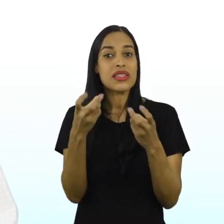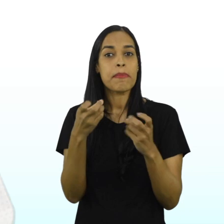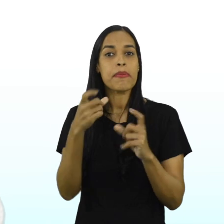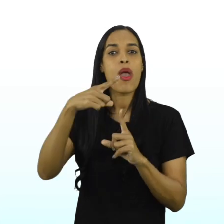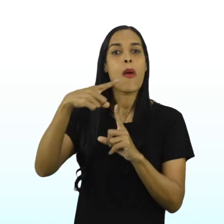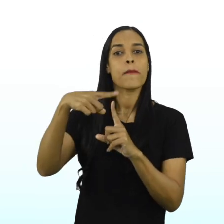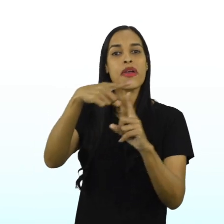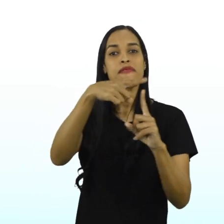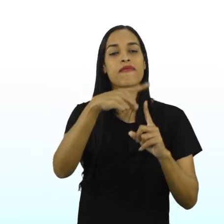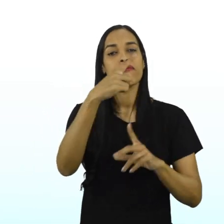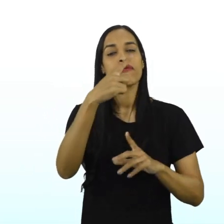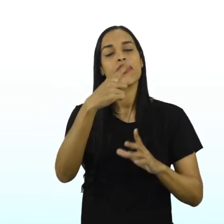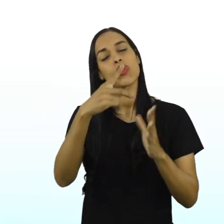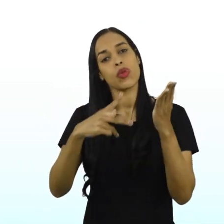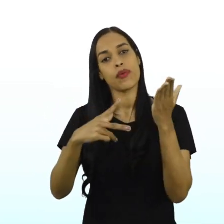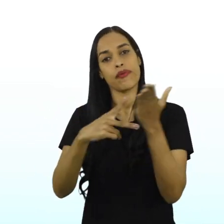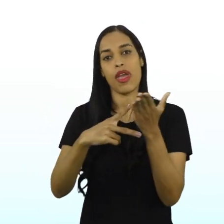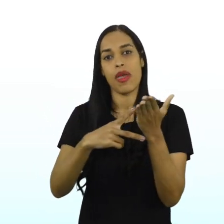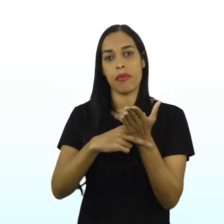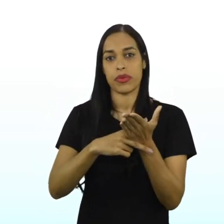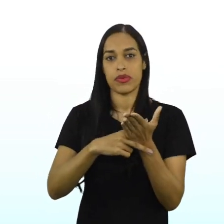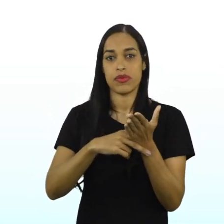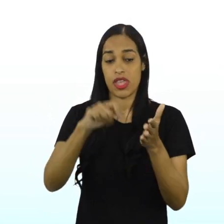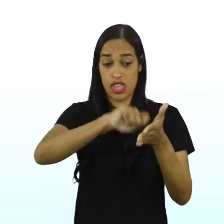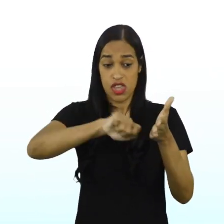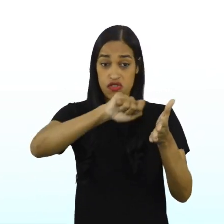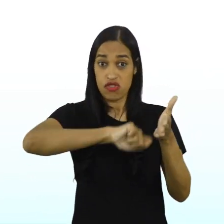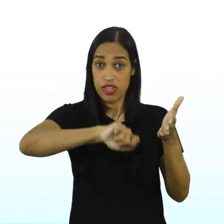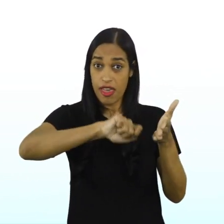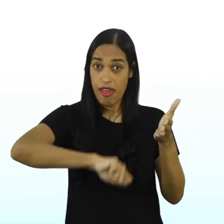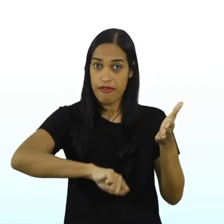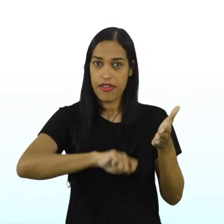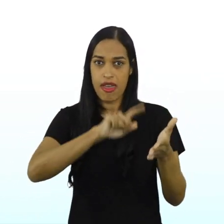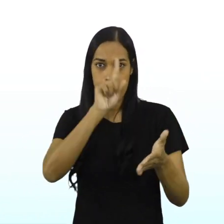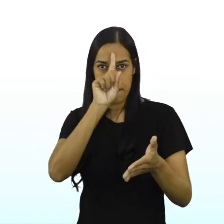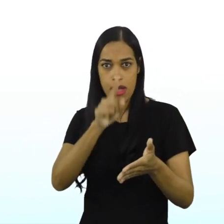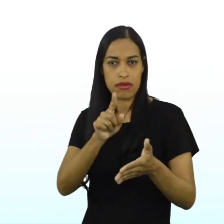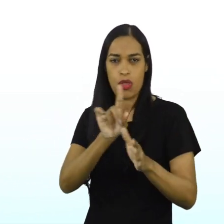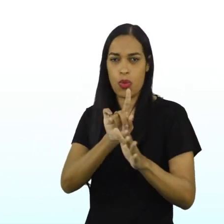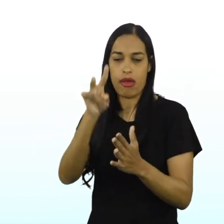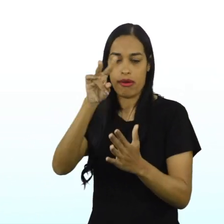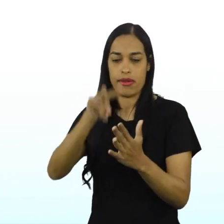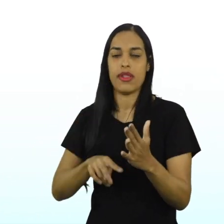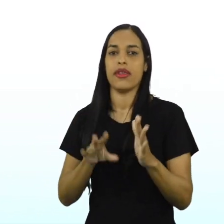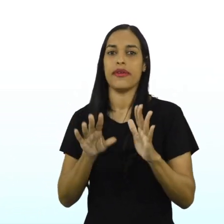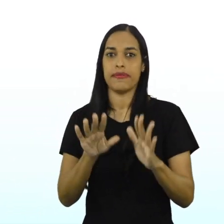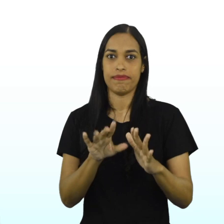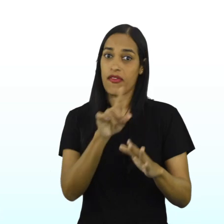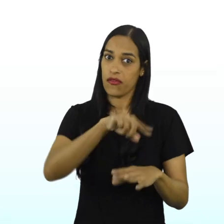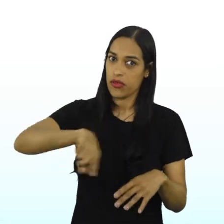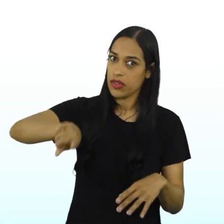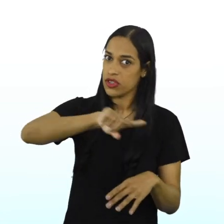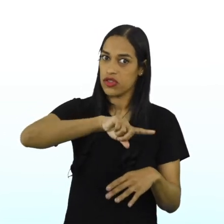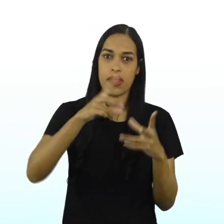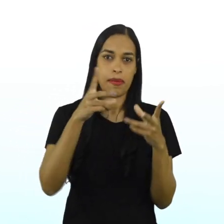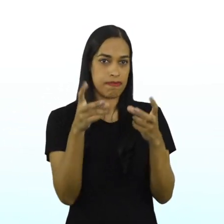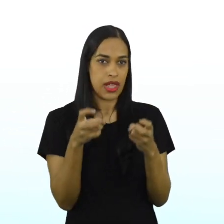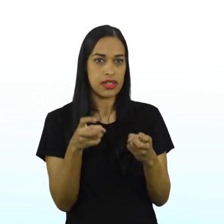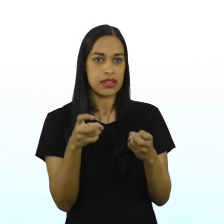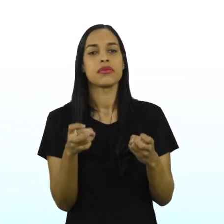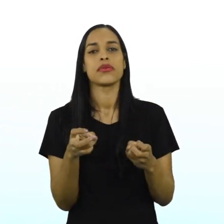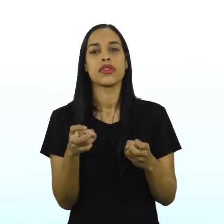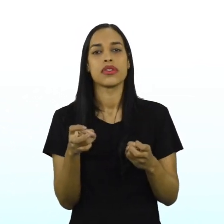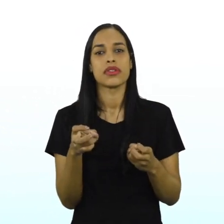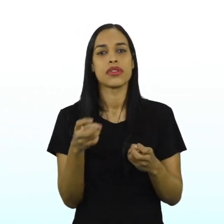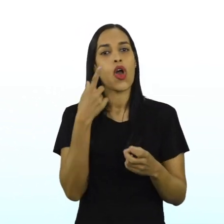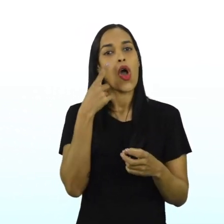autor quer. Até porque quem manda no texto é quem escreve, não é quem lê. Ok? Então tem que ficar muito ligado aí. Vou passar aqui,